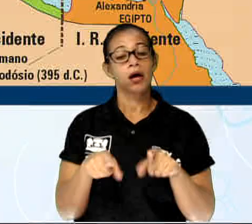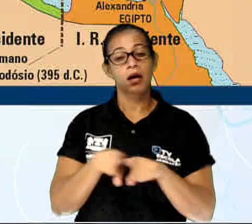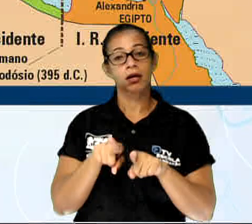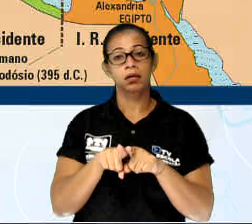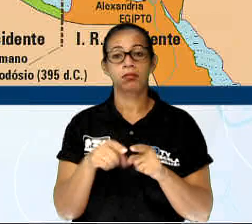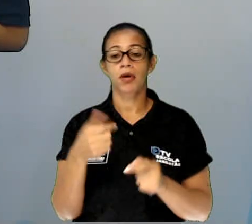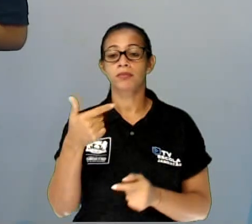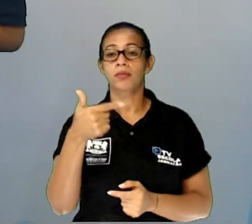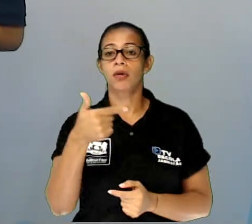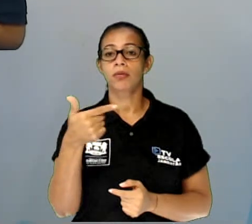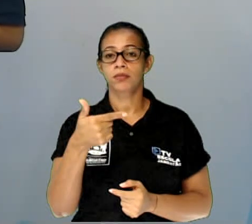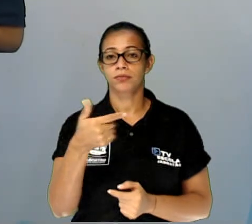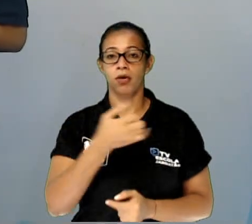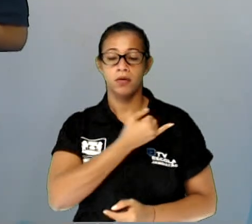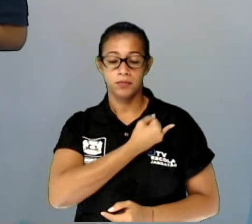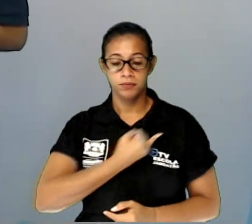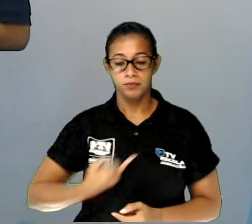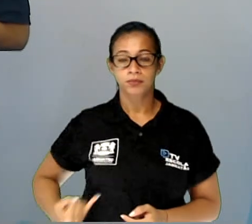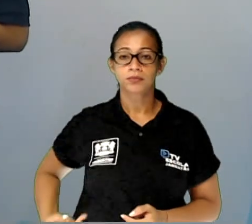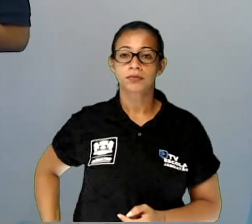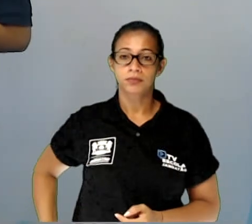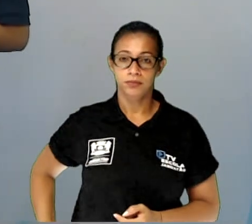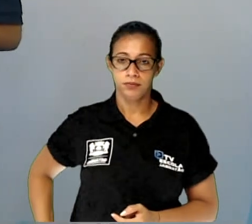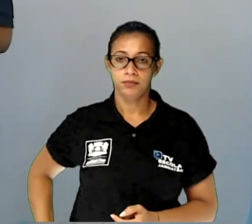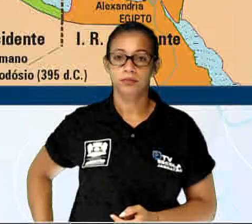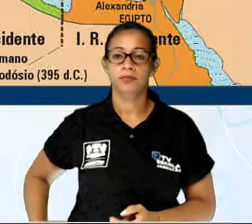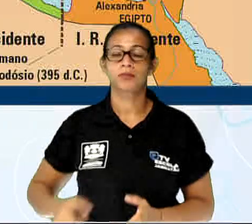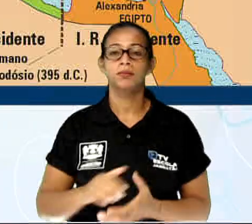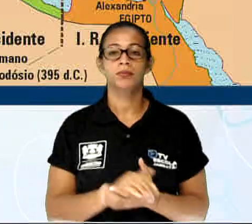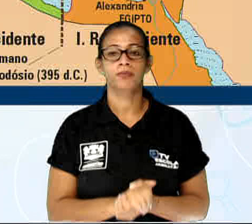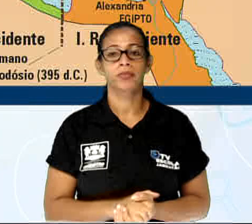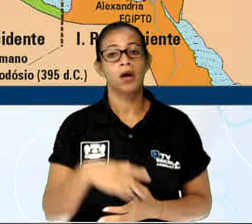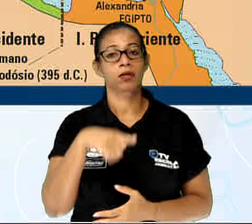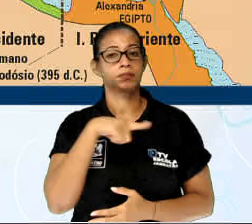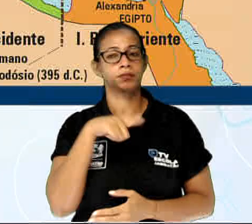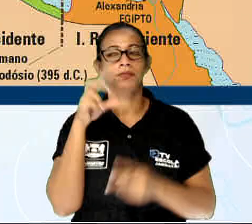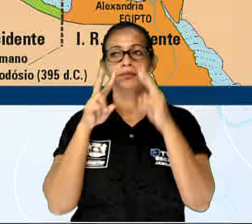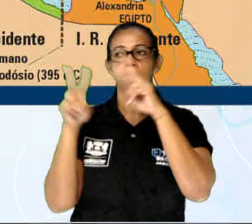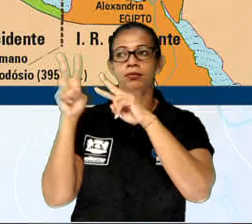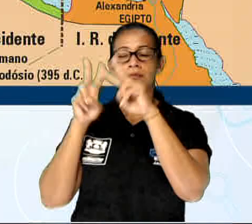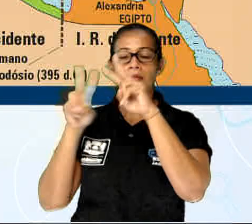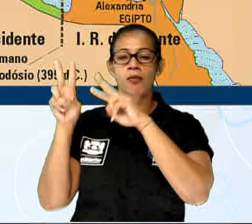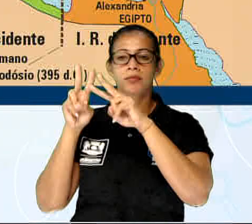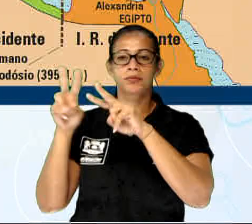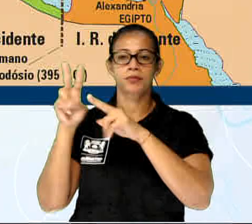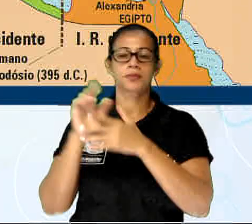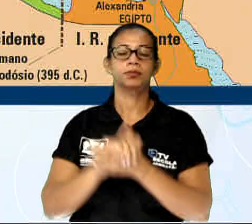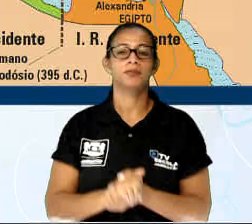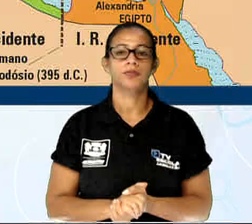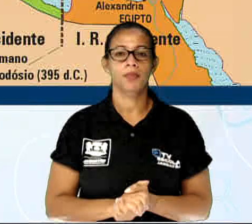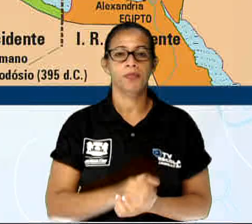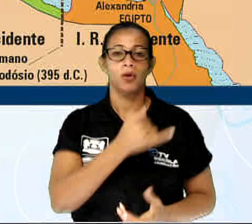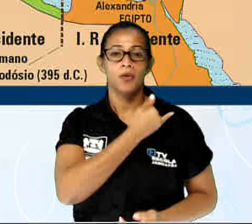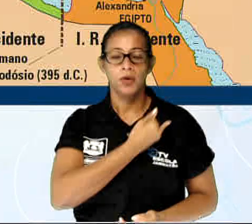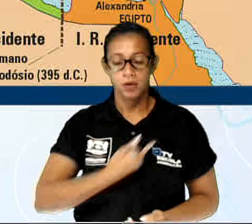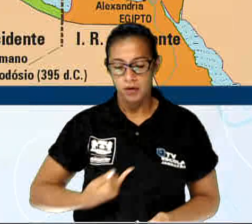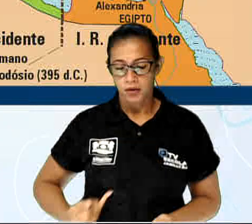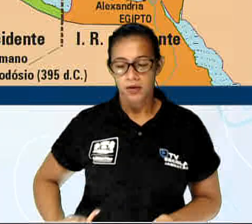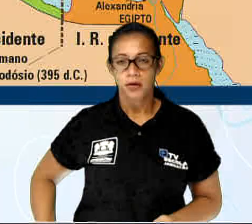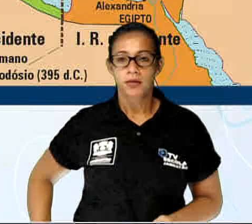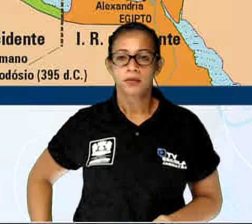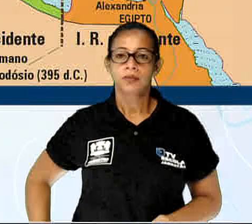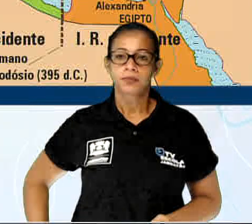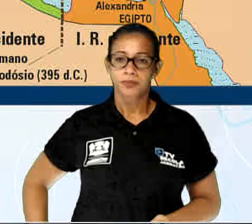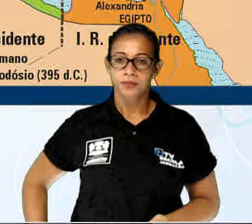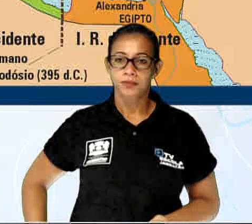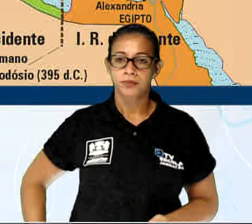aqui, essa parte verde, nós teríamos aqui o Império Romano do Ocidente, como vocês podem observar, e a sede desse governo